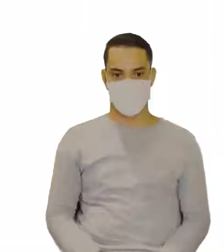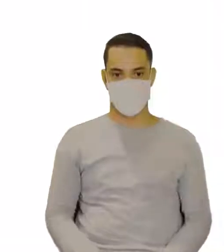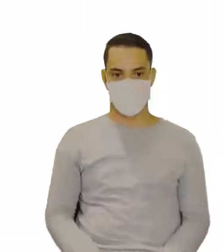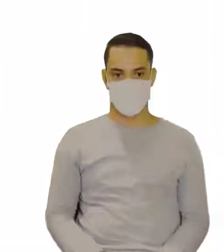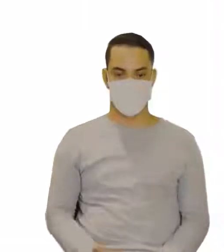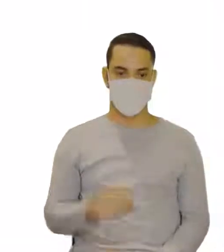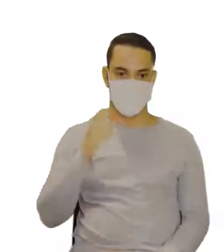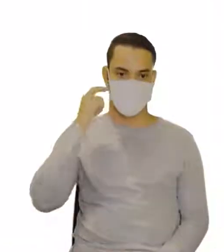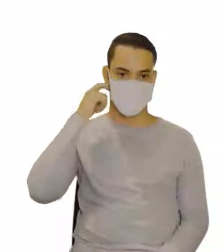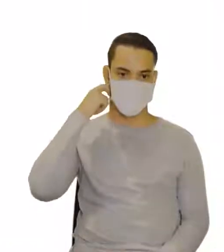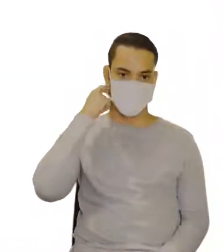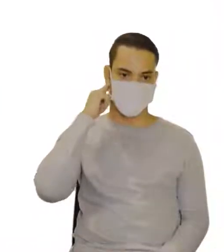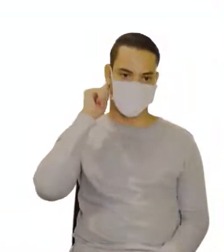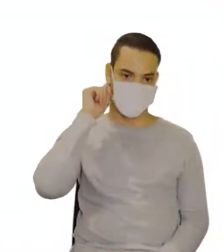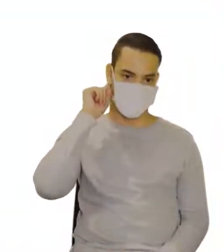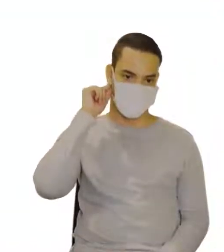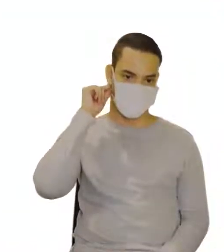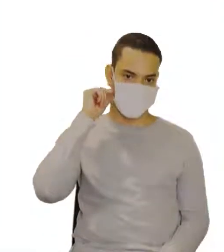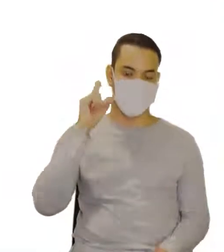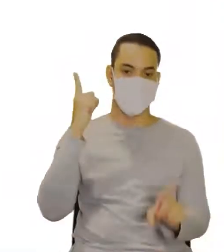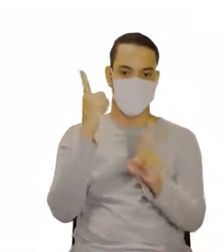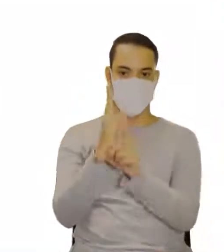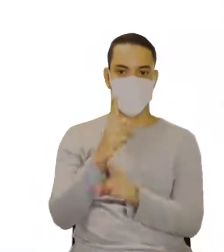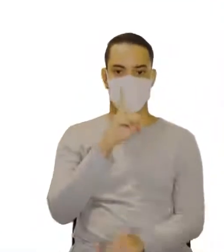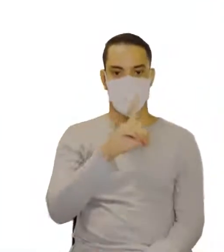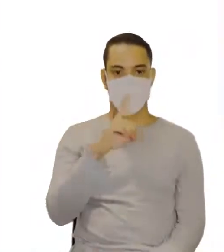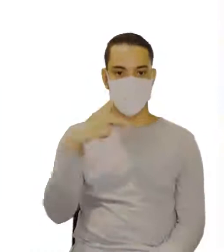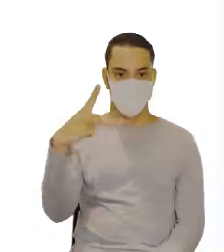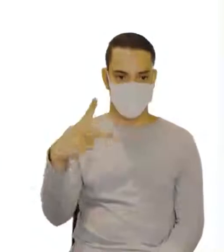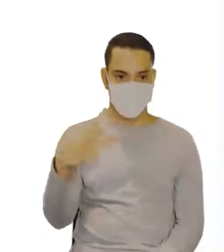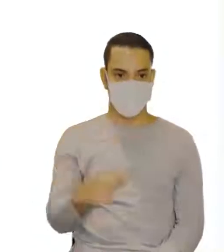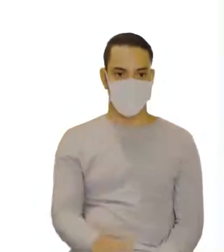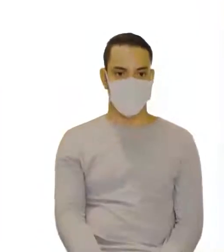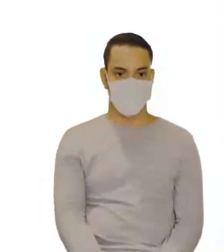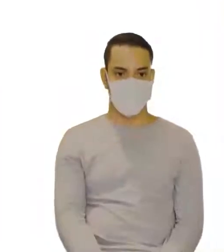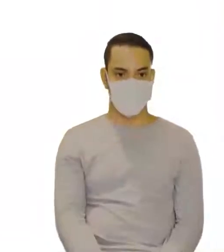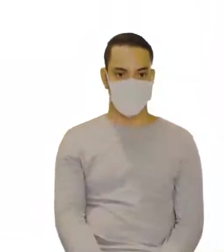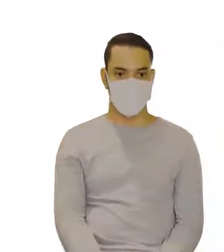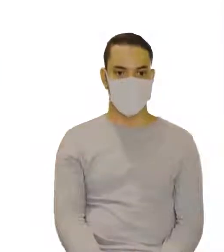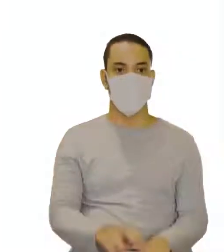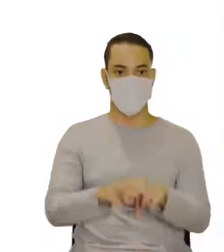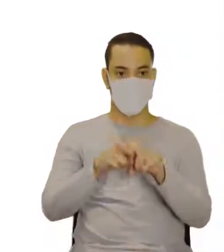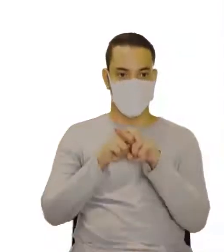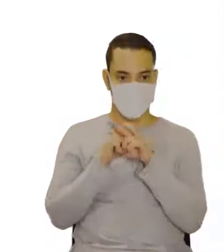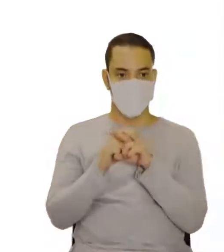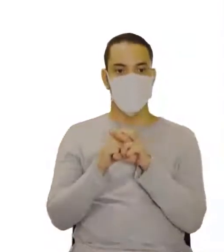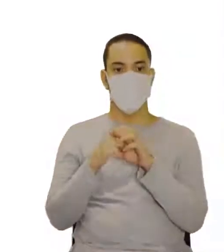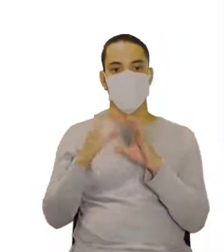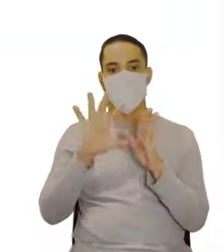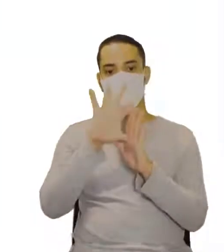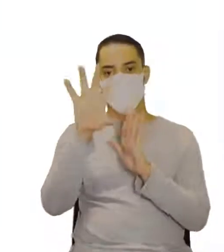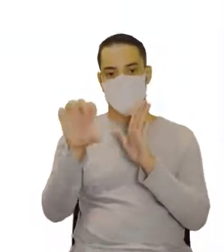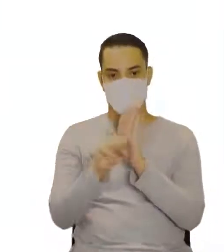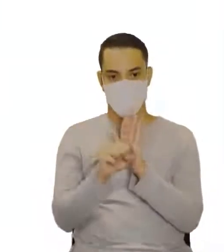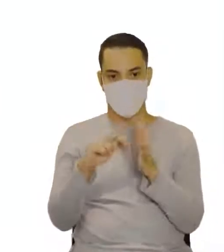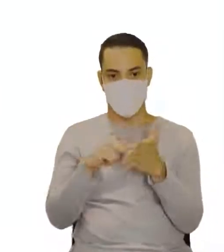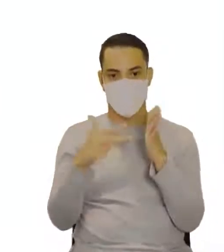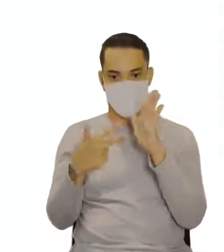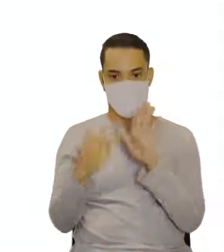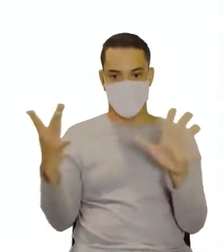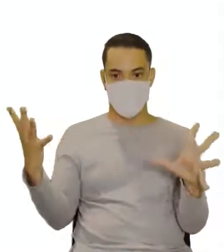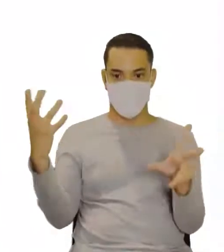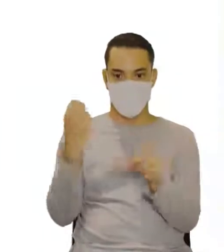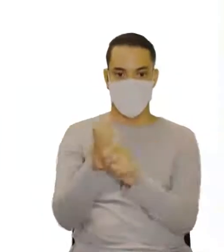nossa DDP. E como eu falei para vocês, esse símbolo aqui representa o somatório de todos